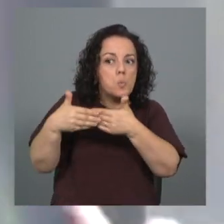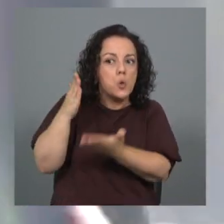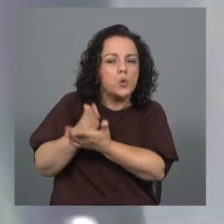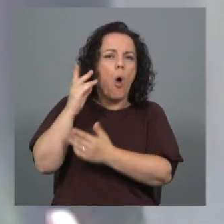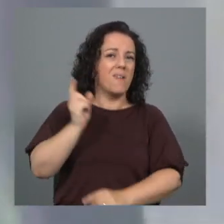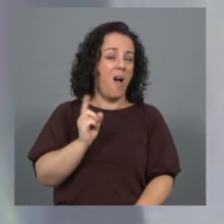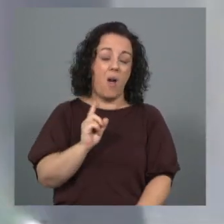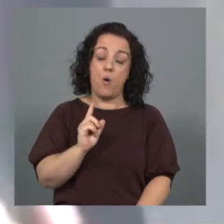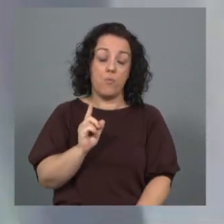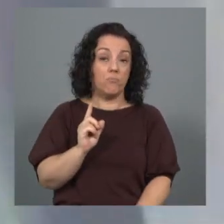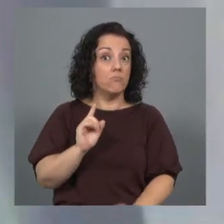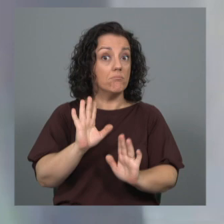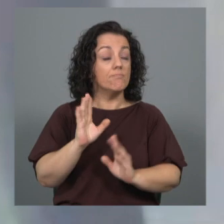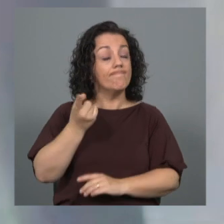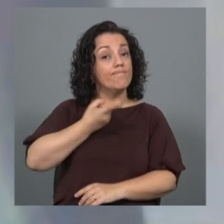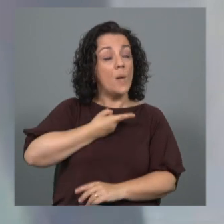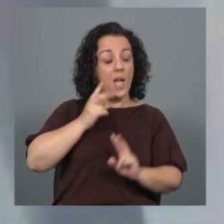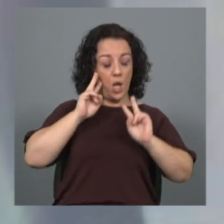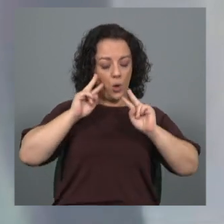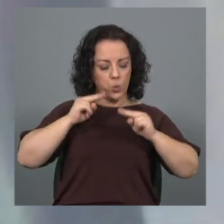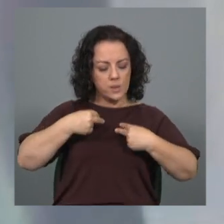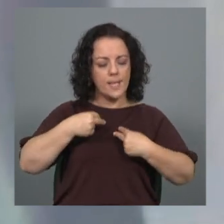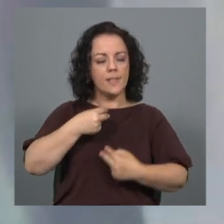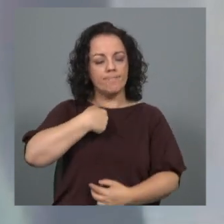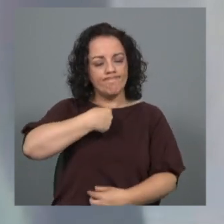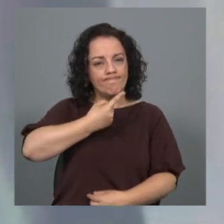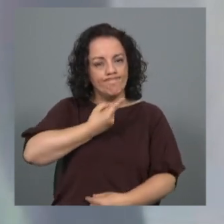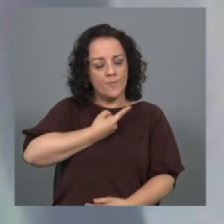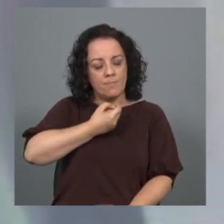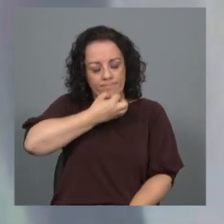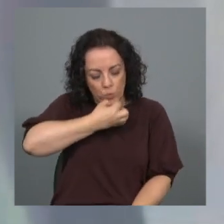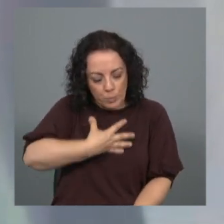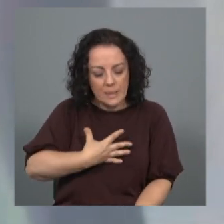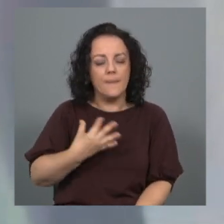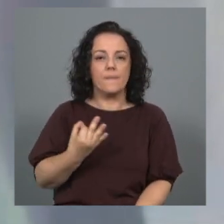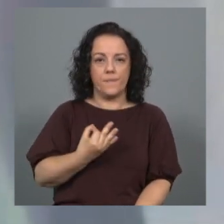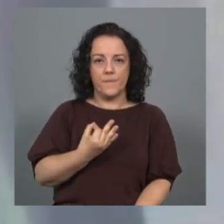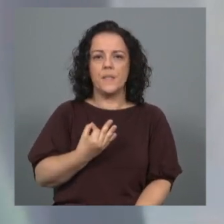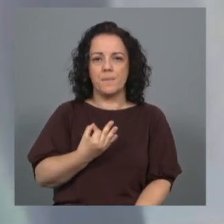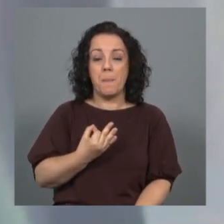se há coisa que temos que reconhecer com muita humildade, é que a